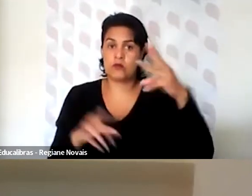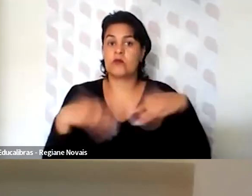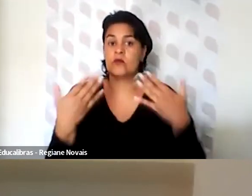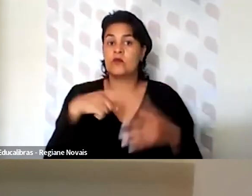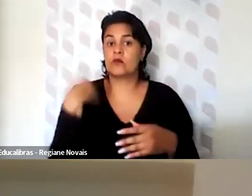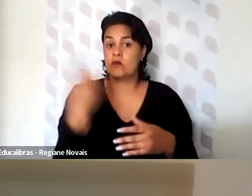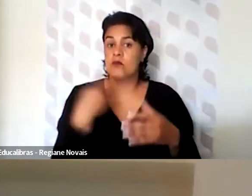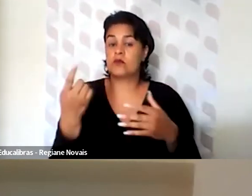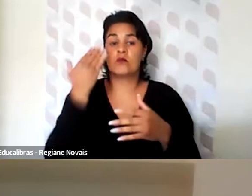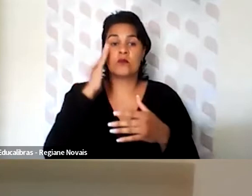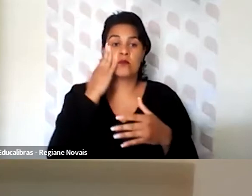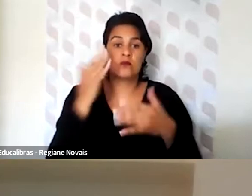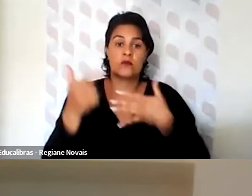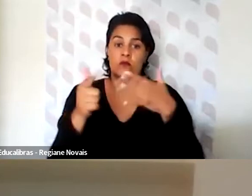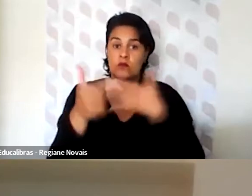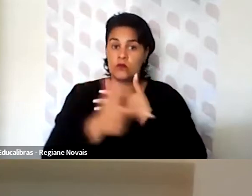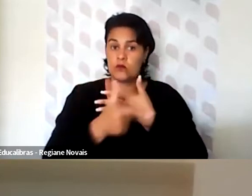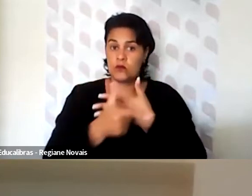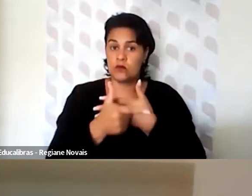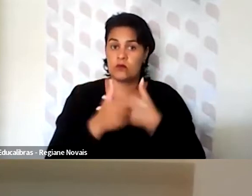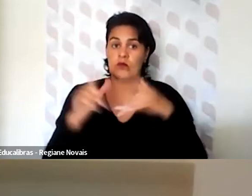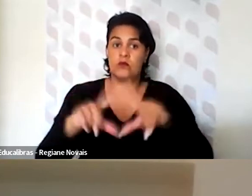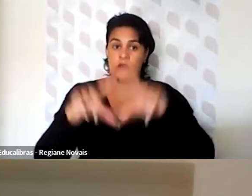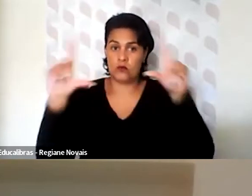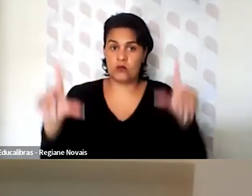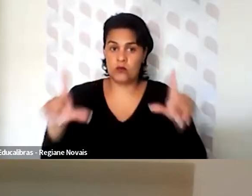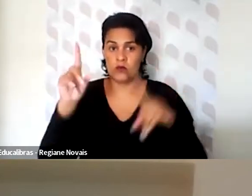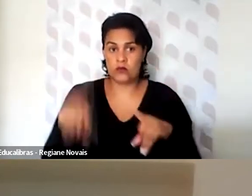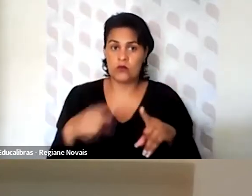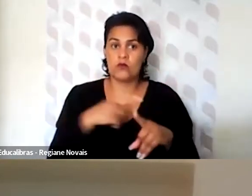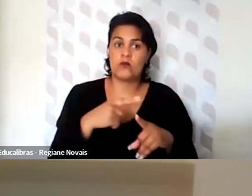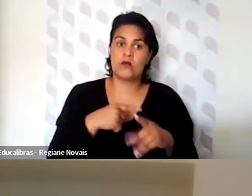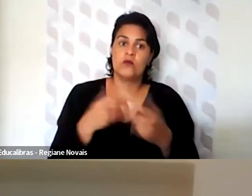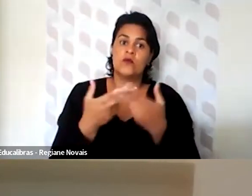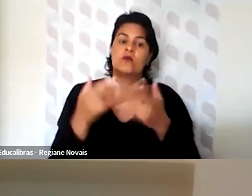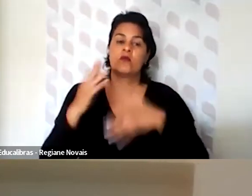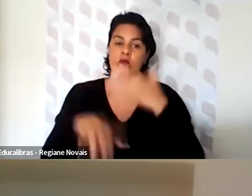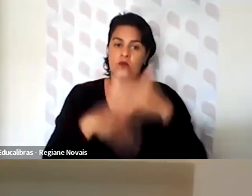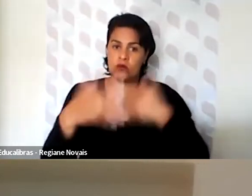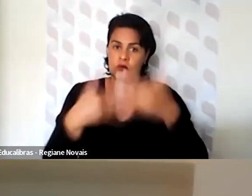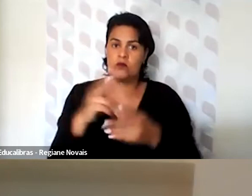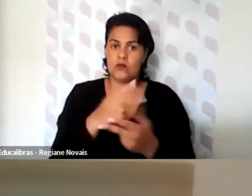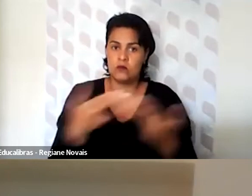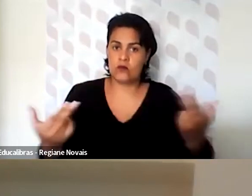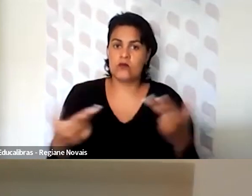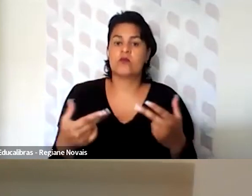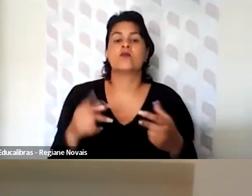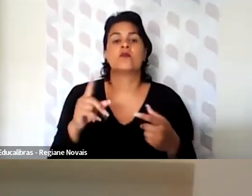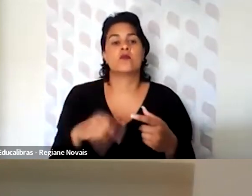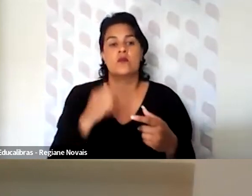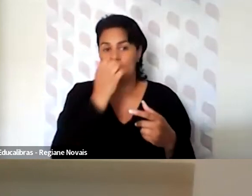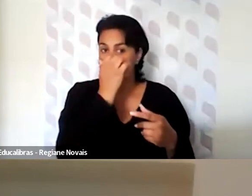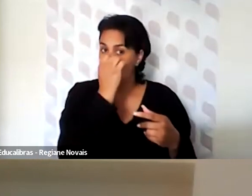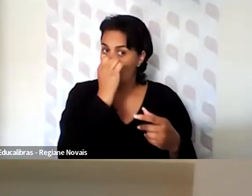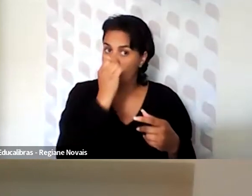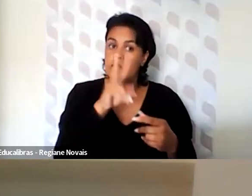privado é fundamental, porque o setor privado ele vai desenvolver ao mesmo tempo as soluções para o enfrentamento da crise climática e vai ter que